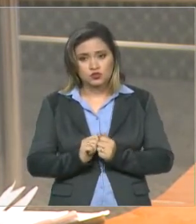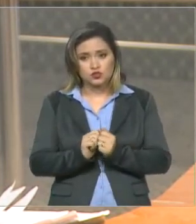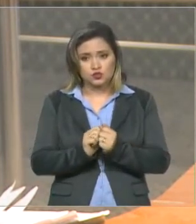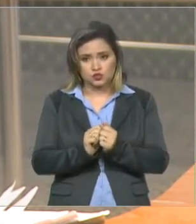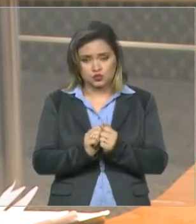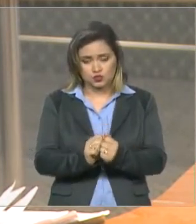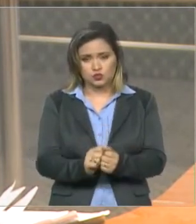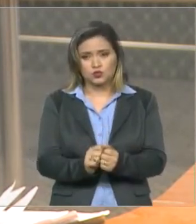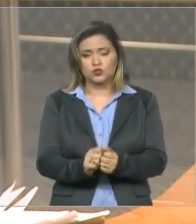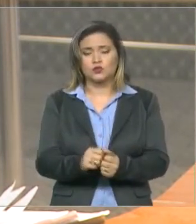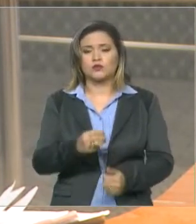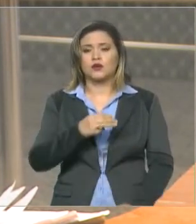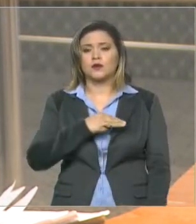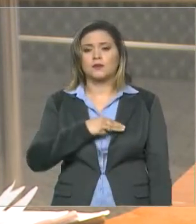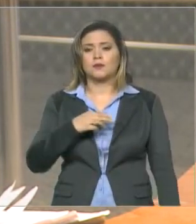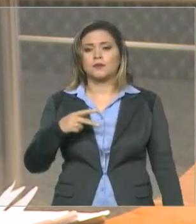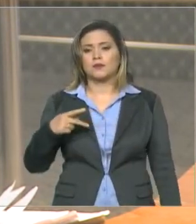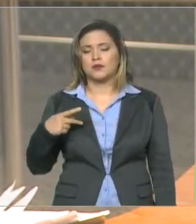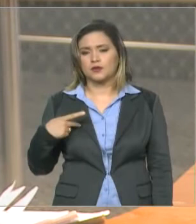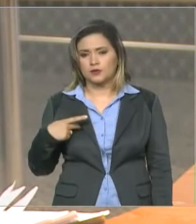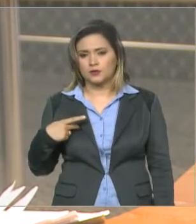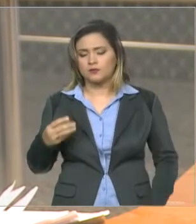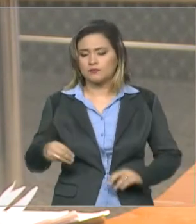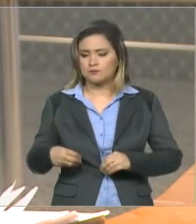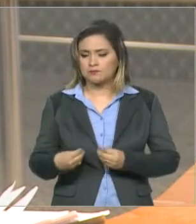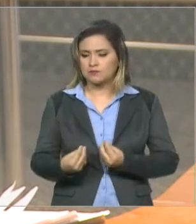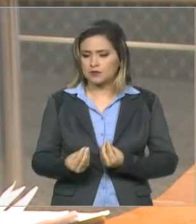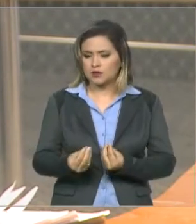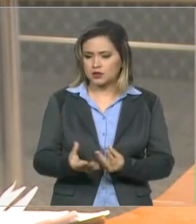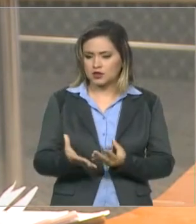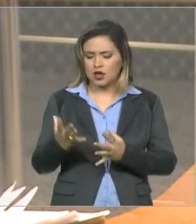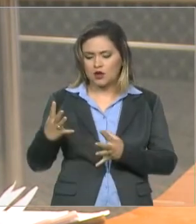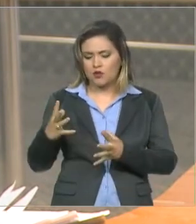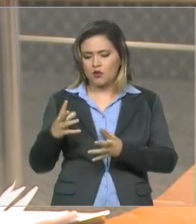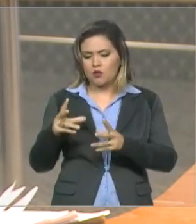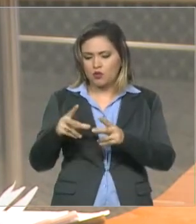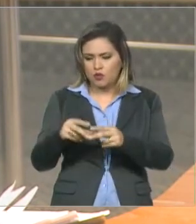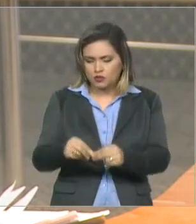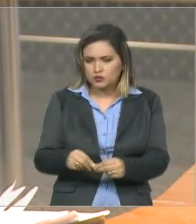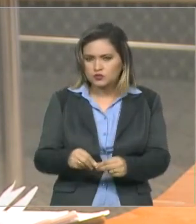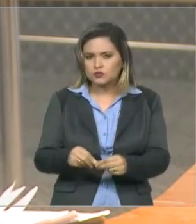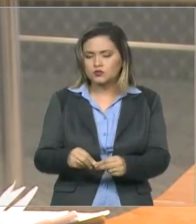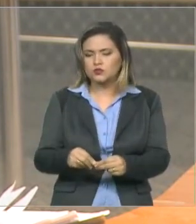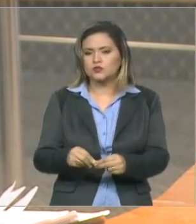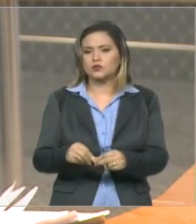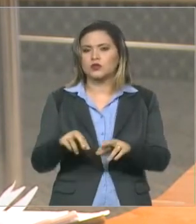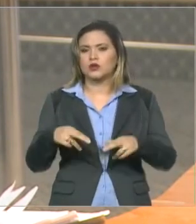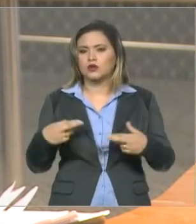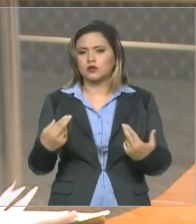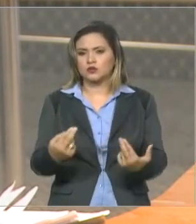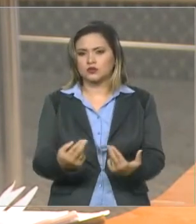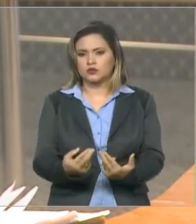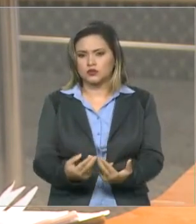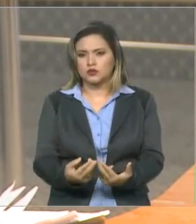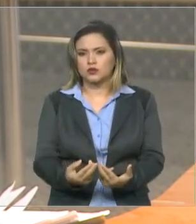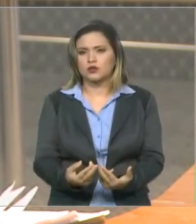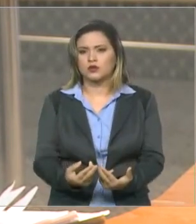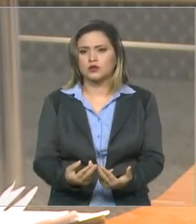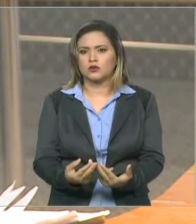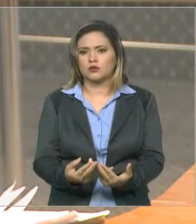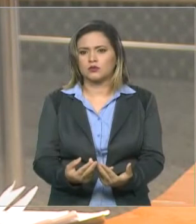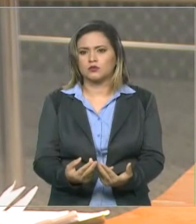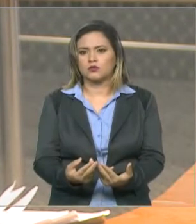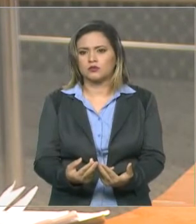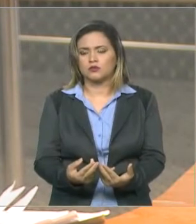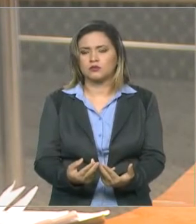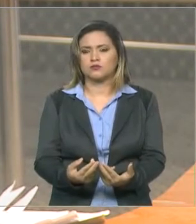até o Ministério Público para entregar todo o resumo da audiência pública à promotora de justiça, para